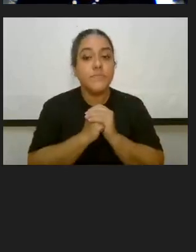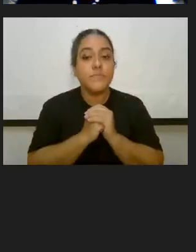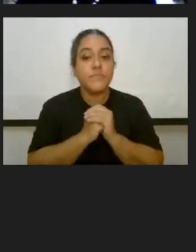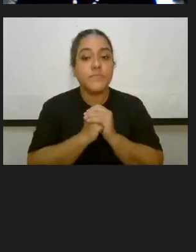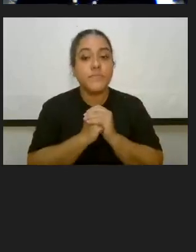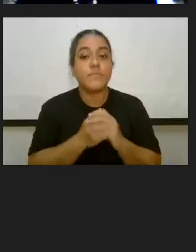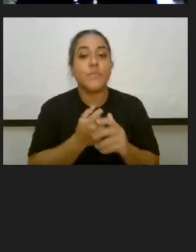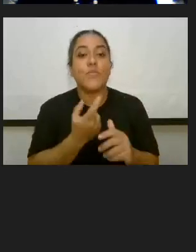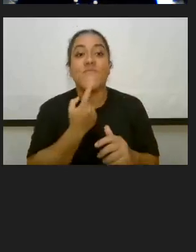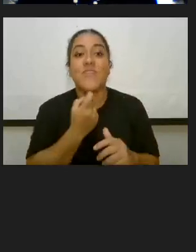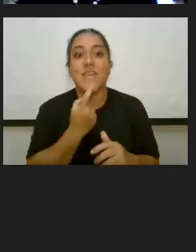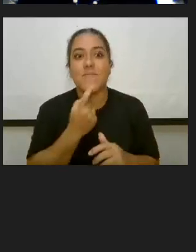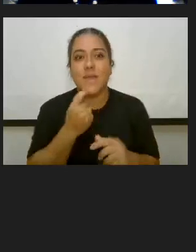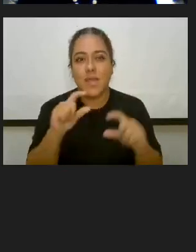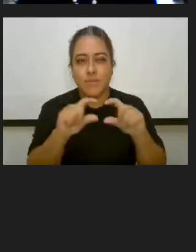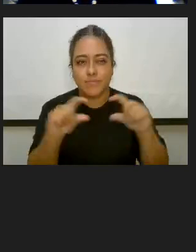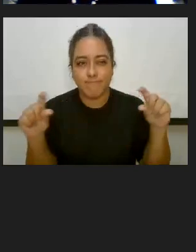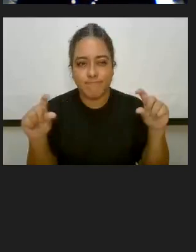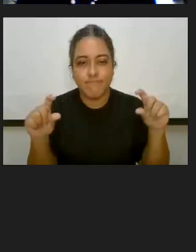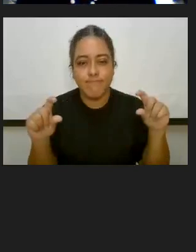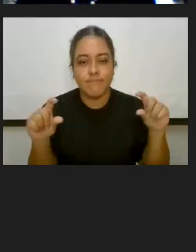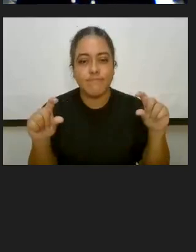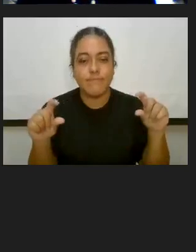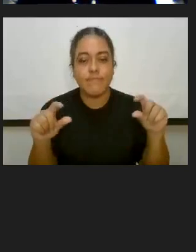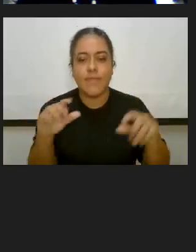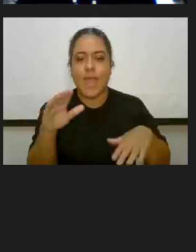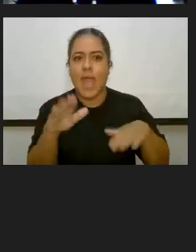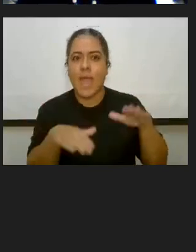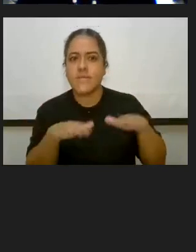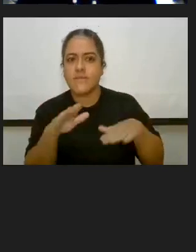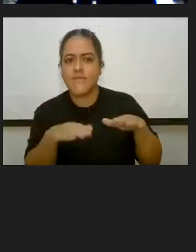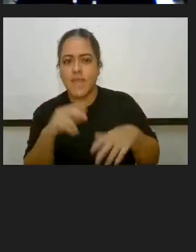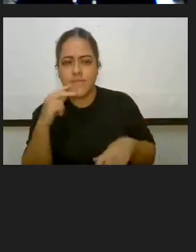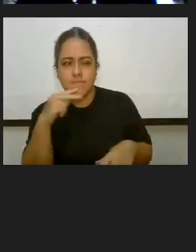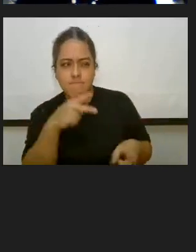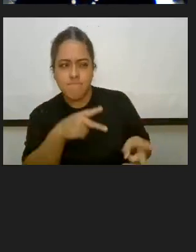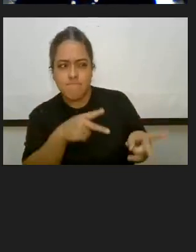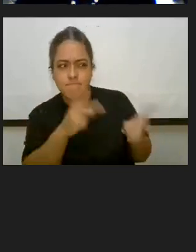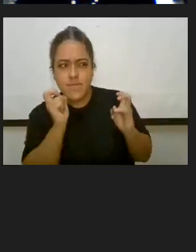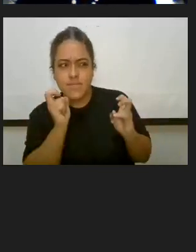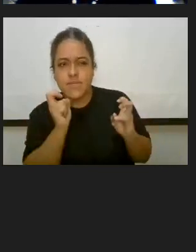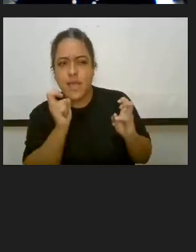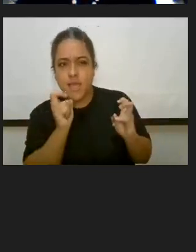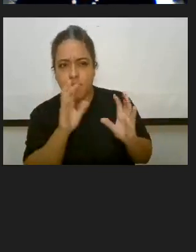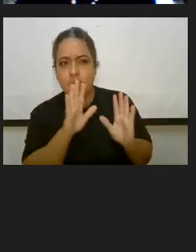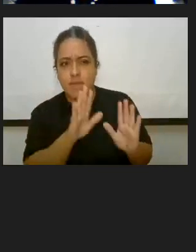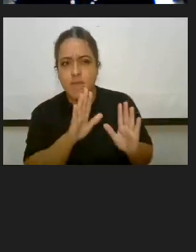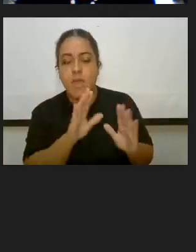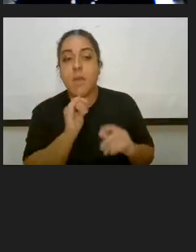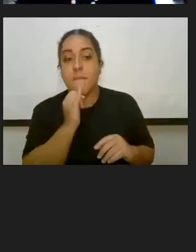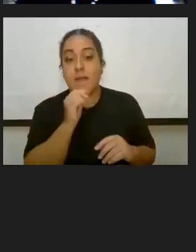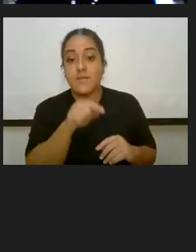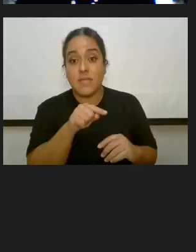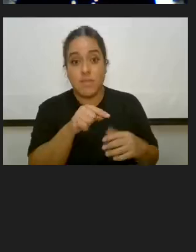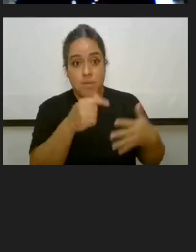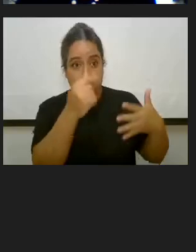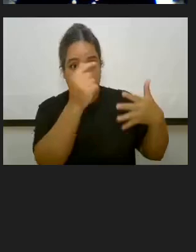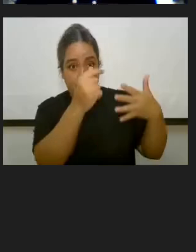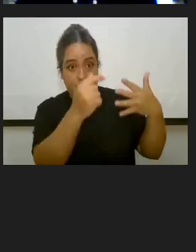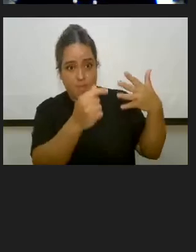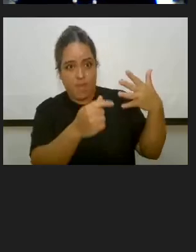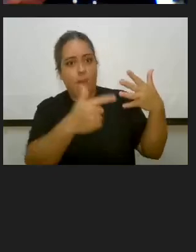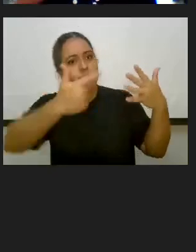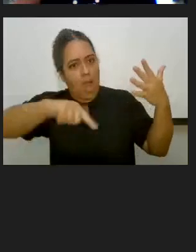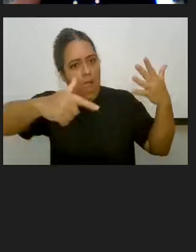né? Nem sempre os sinais, eles são suficientes. Esses sinais aqui, eles não dão conta.